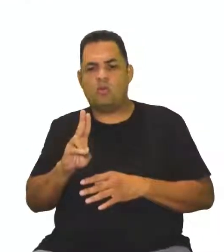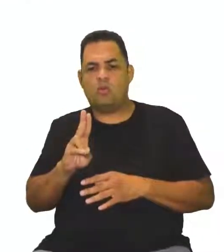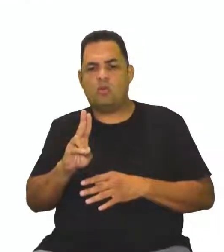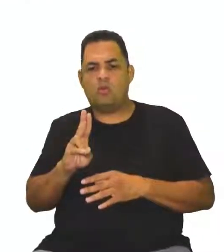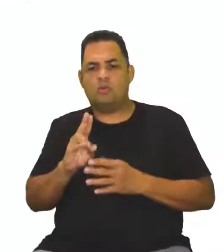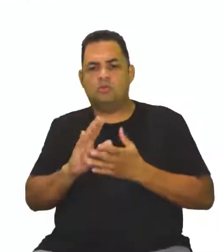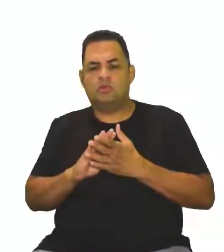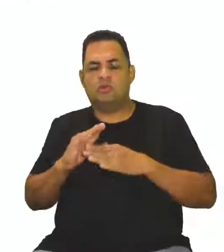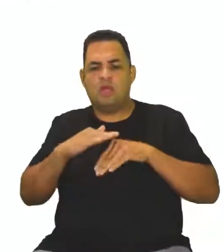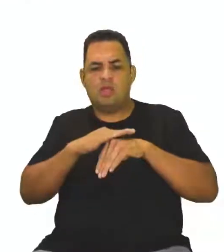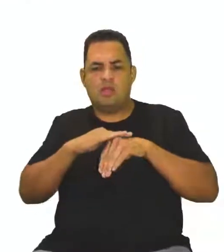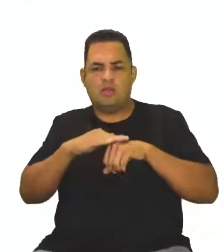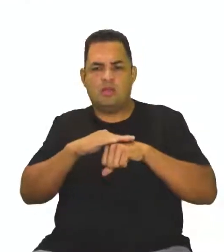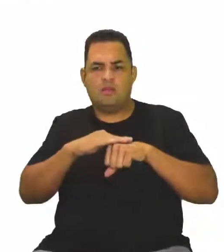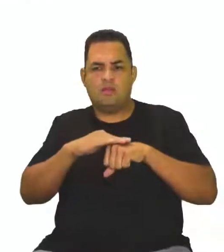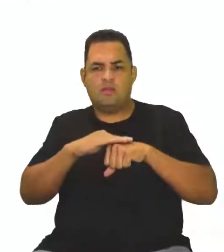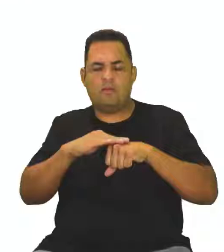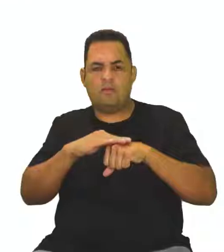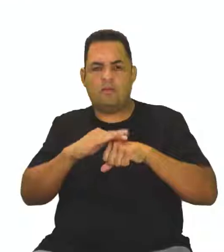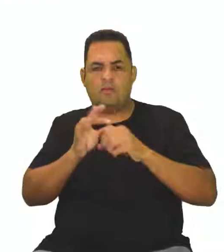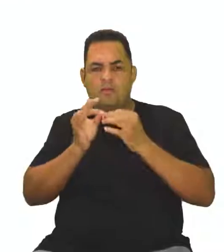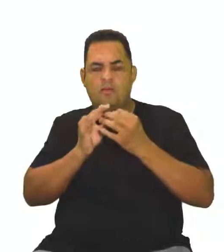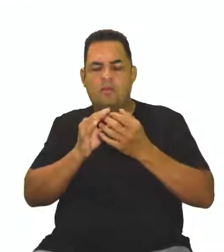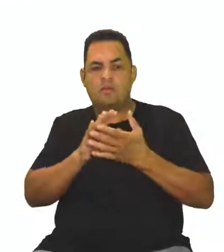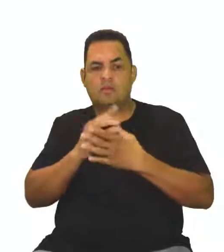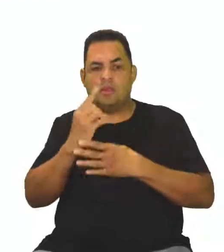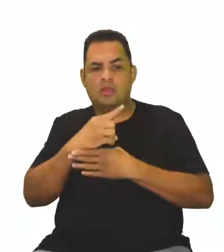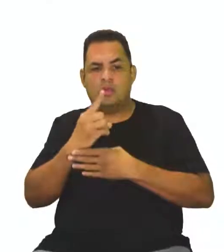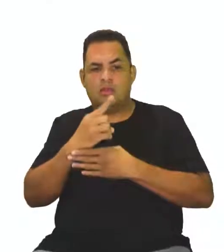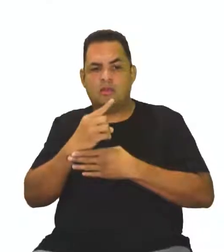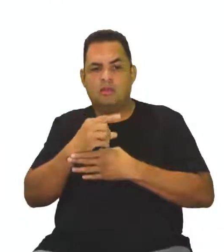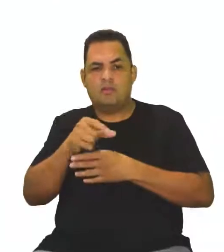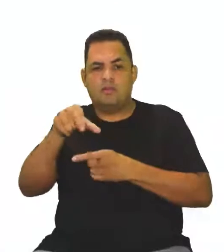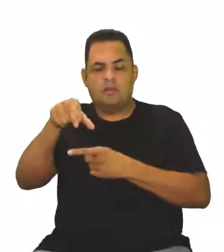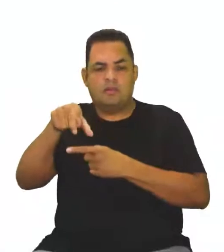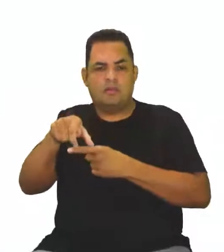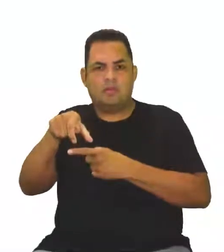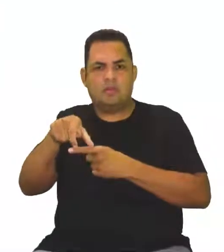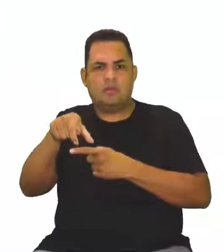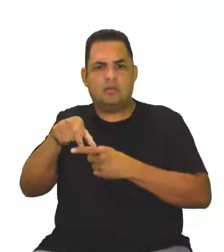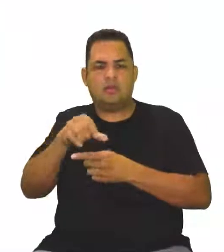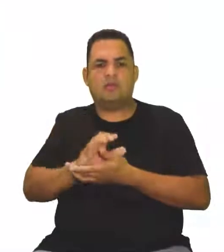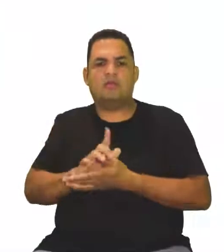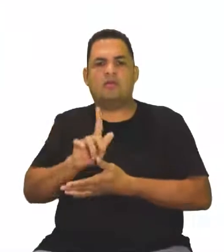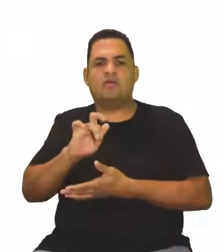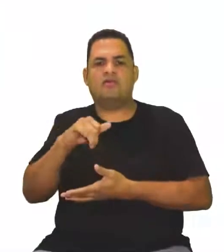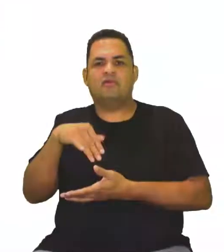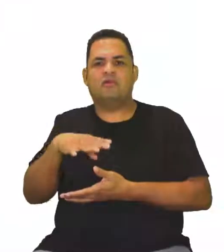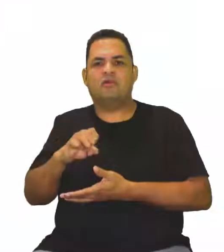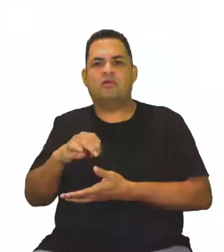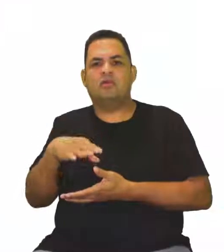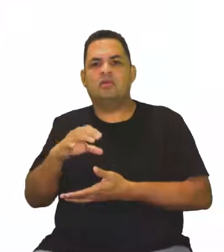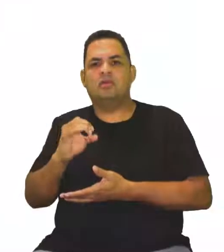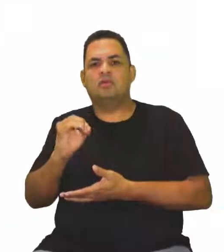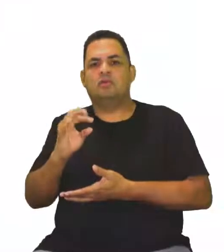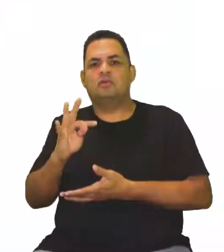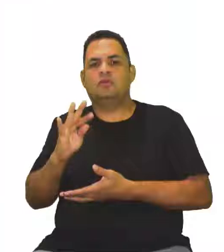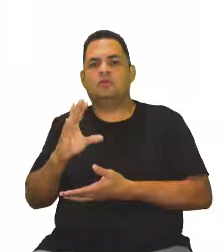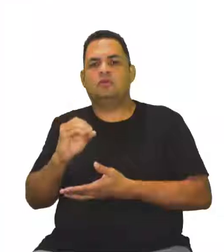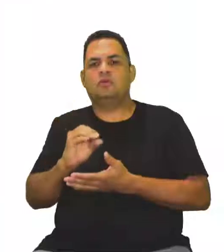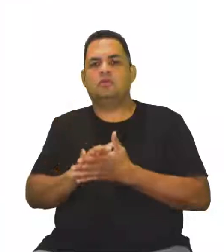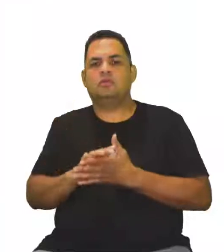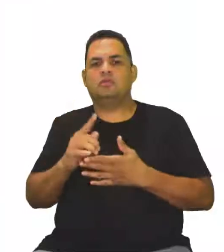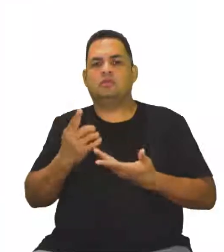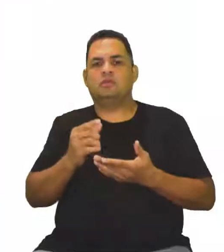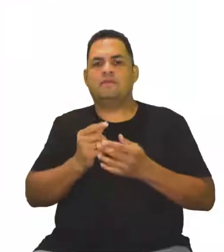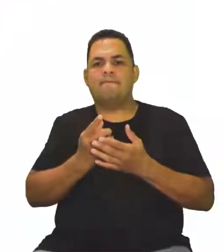tá, pessoal? Então, o ohmímetro nós medimos o que? Resistência. O galvanômetro, por sua vez,